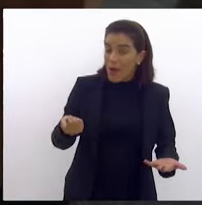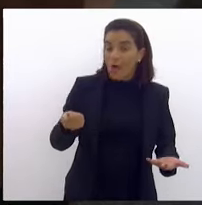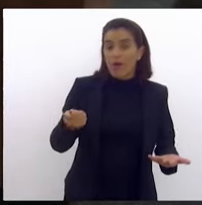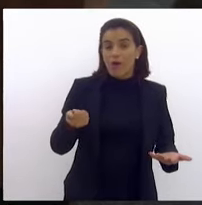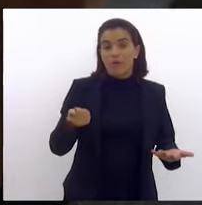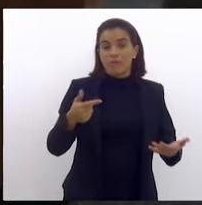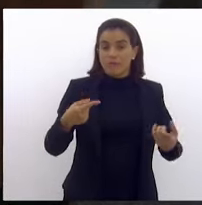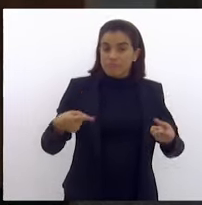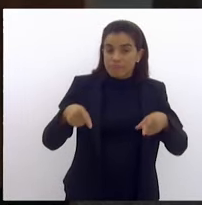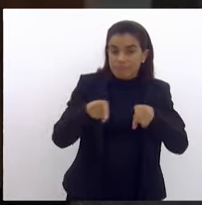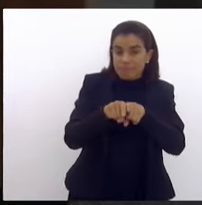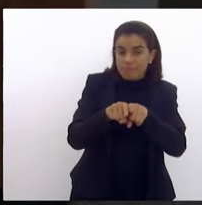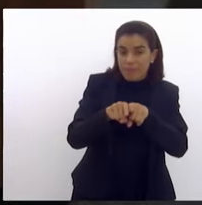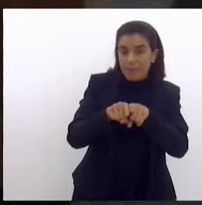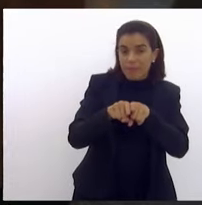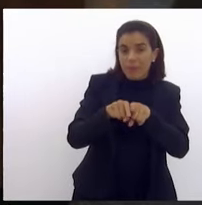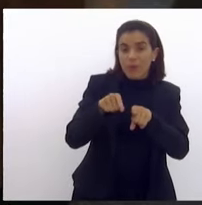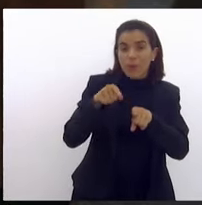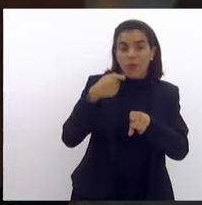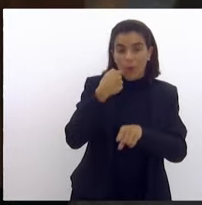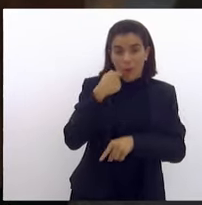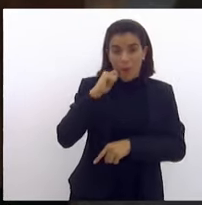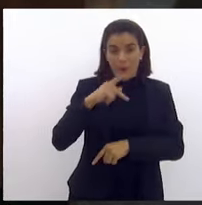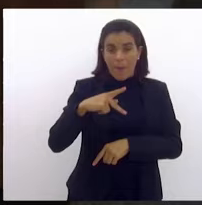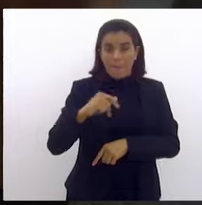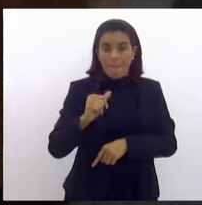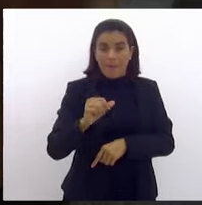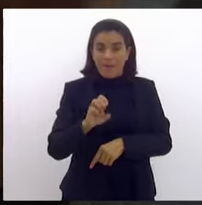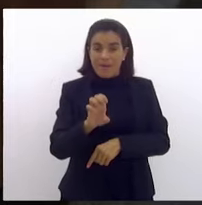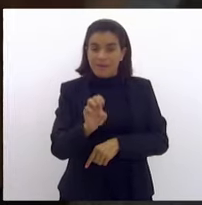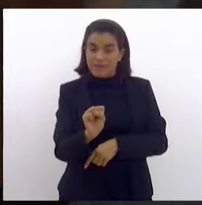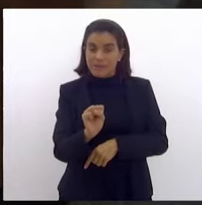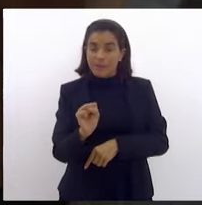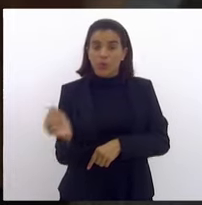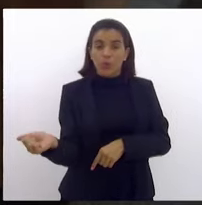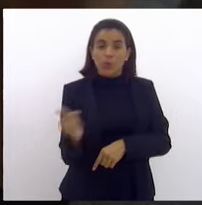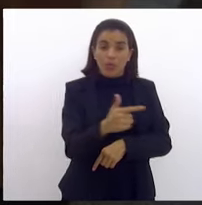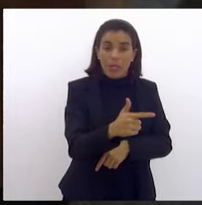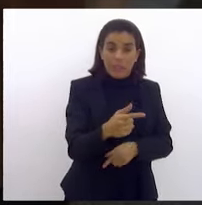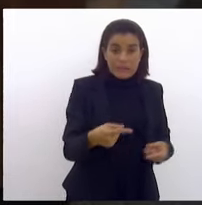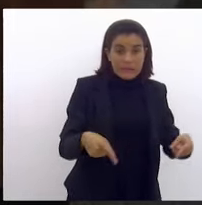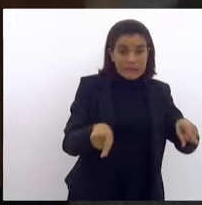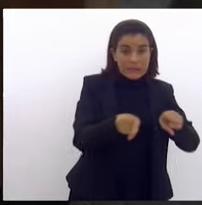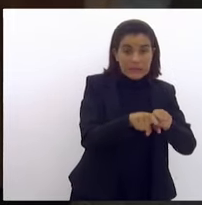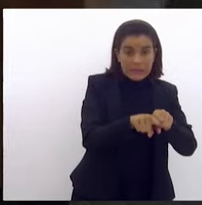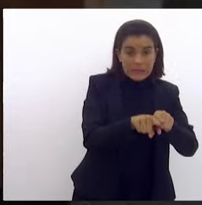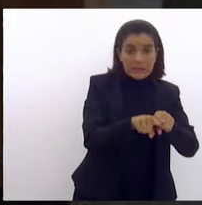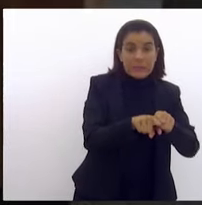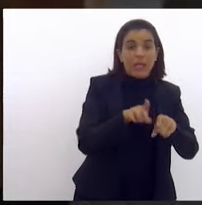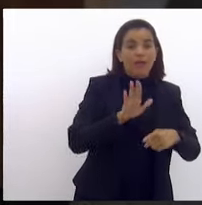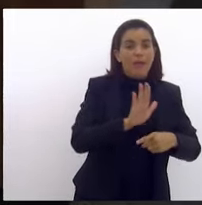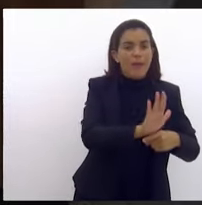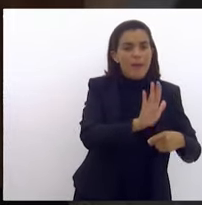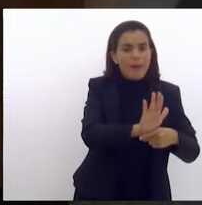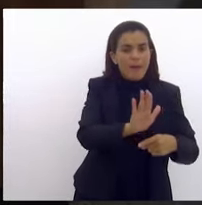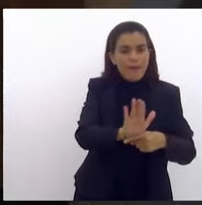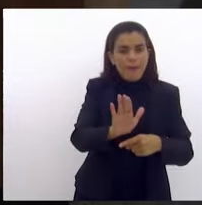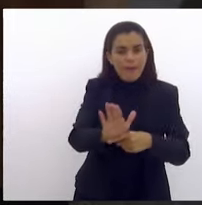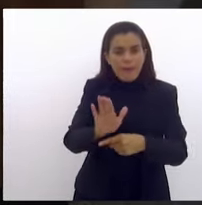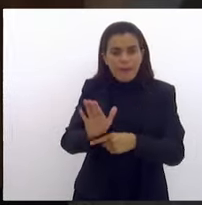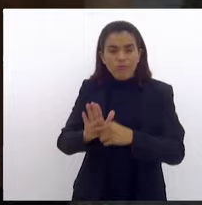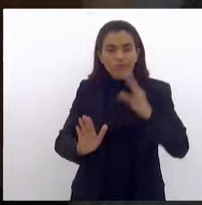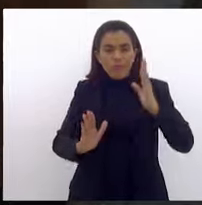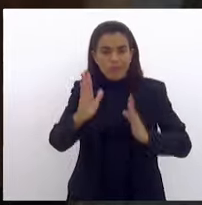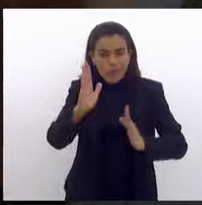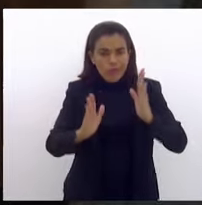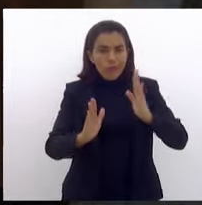ser aliada do Eduardo Paes do que ser aliada daqueles que ajudaram durante